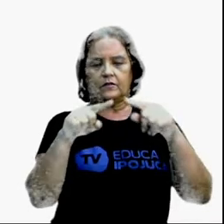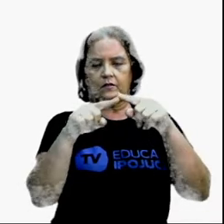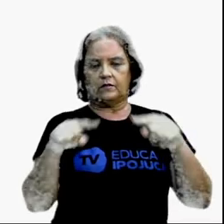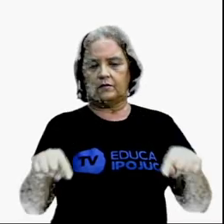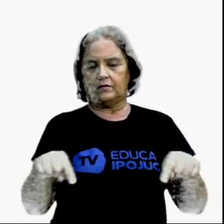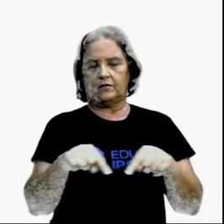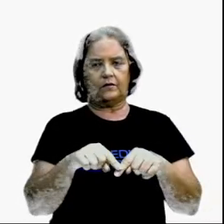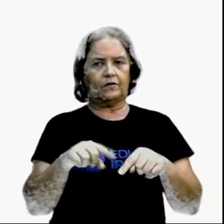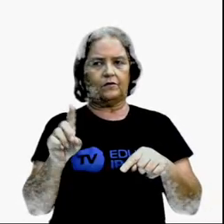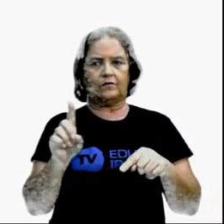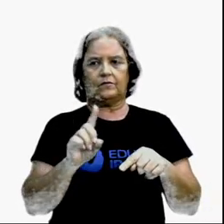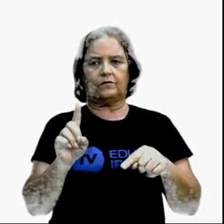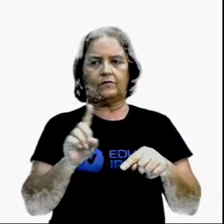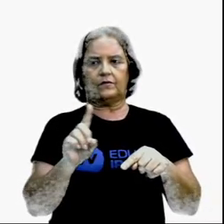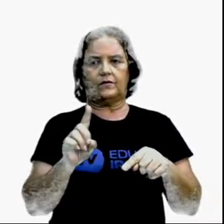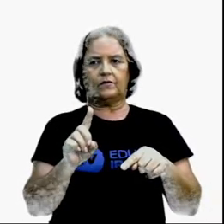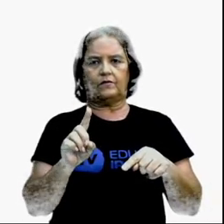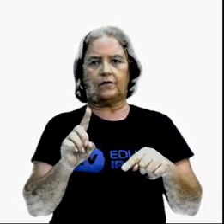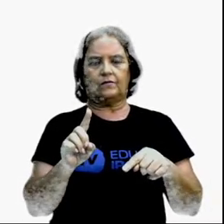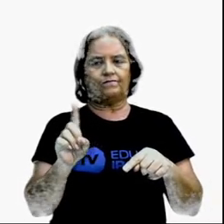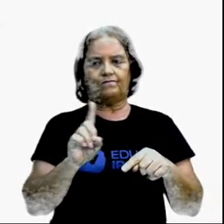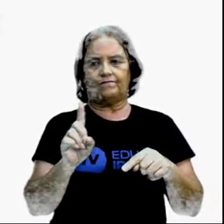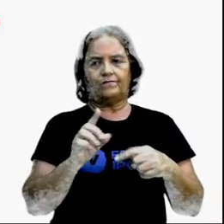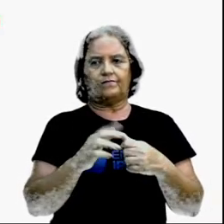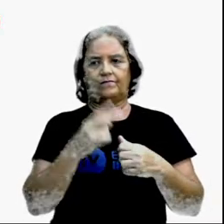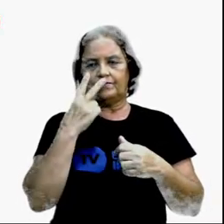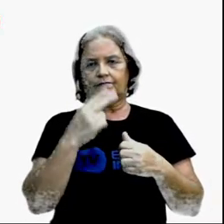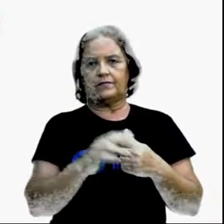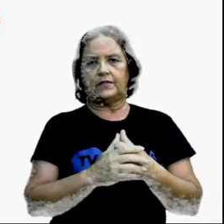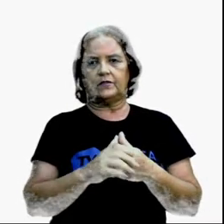aí não é semelhante, ok?